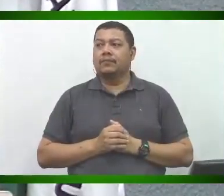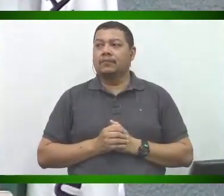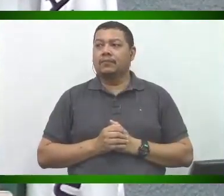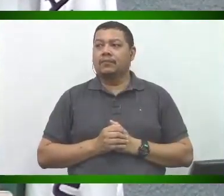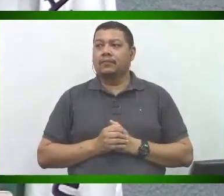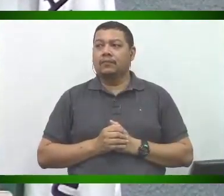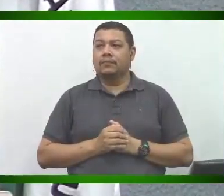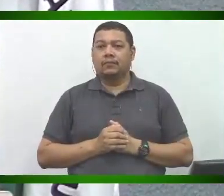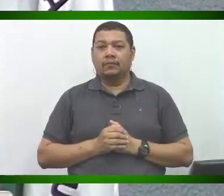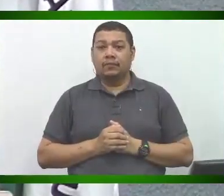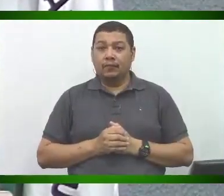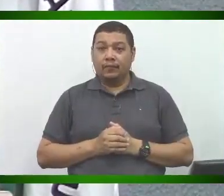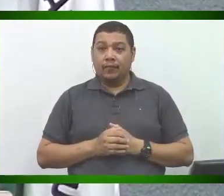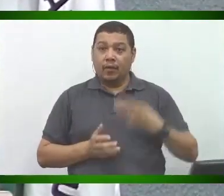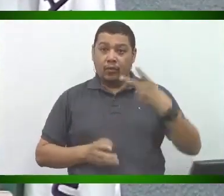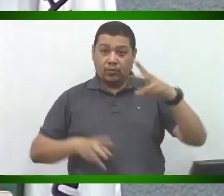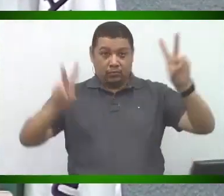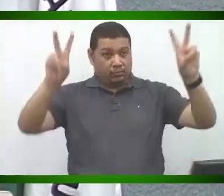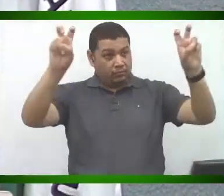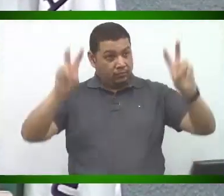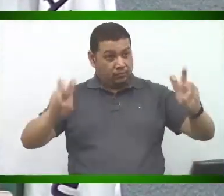a dois temas.